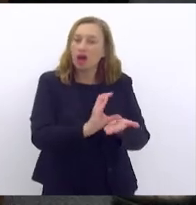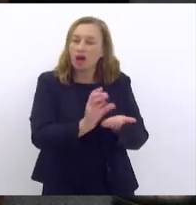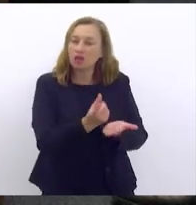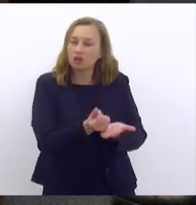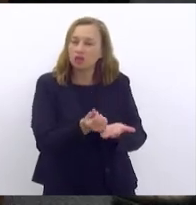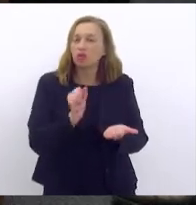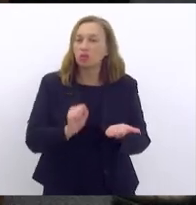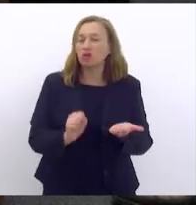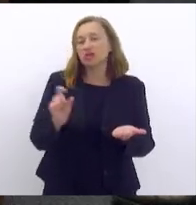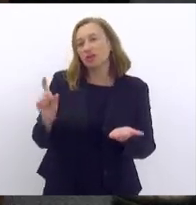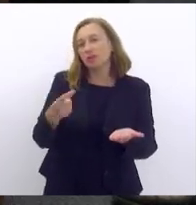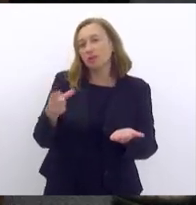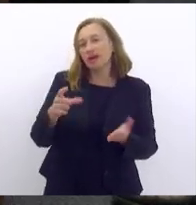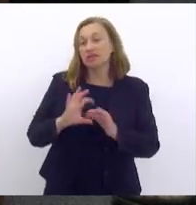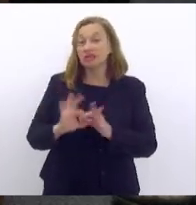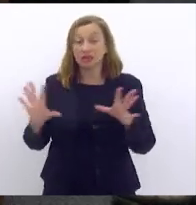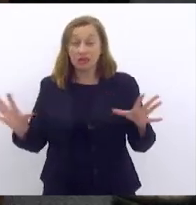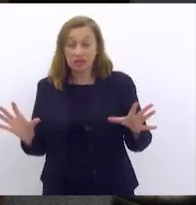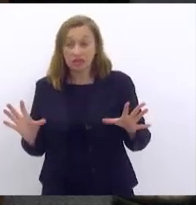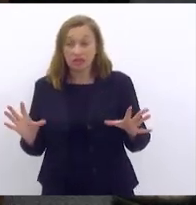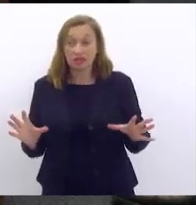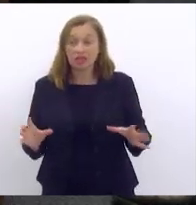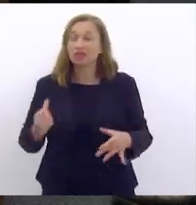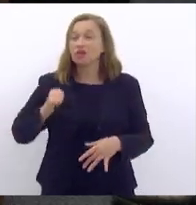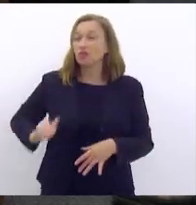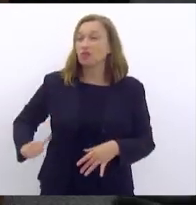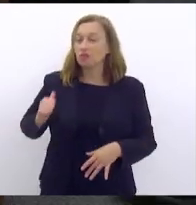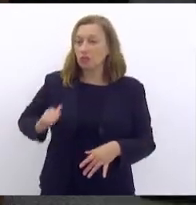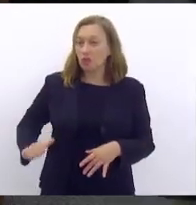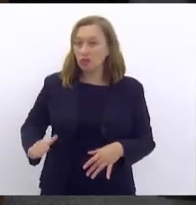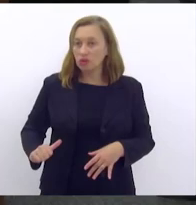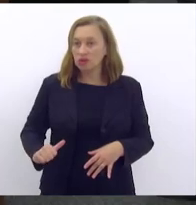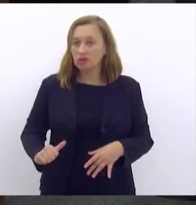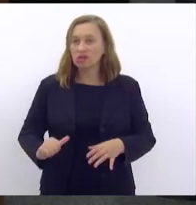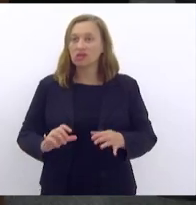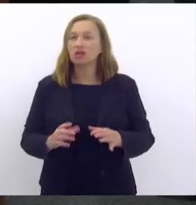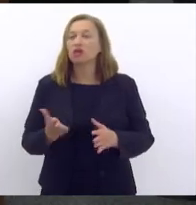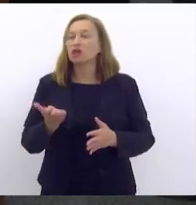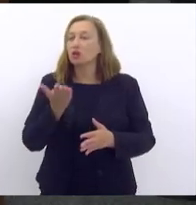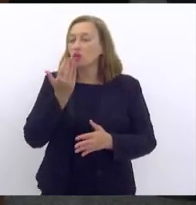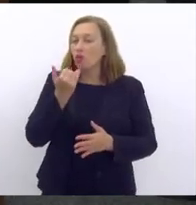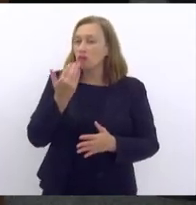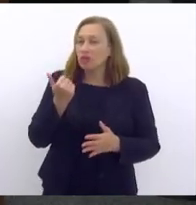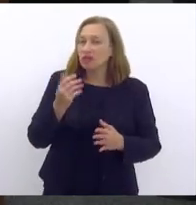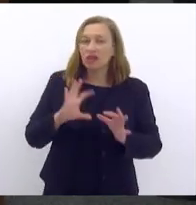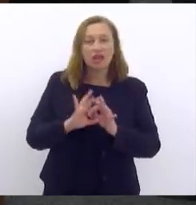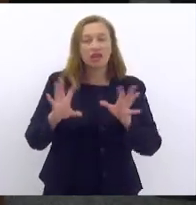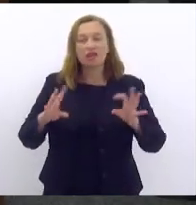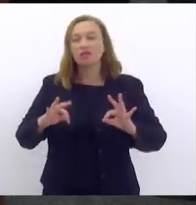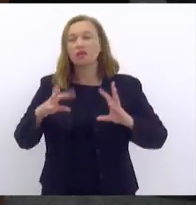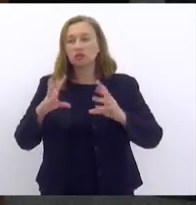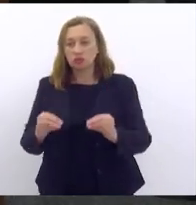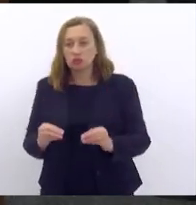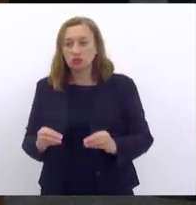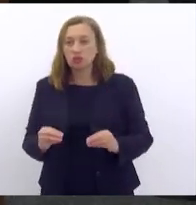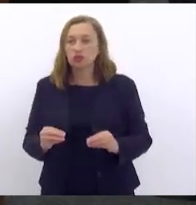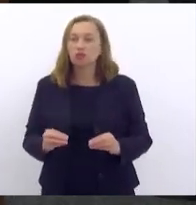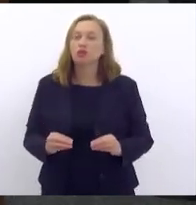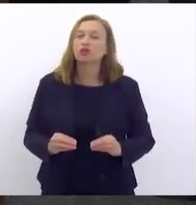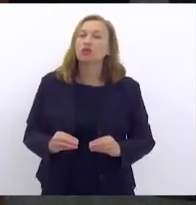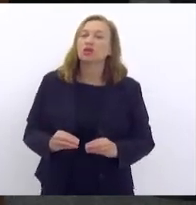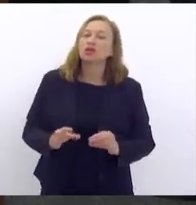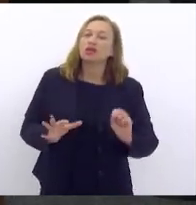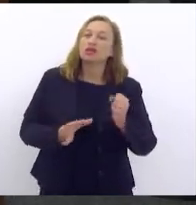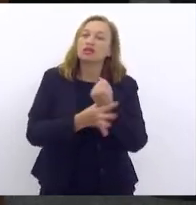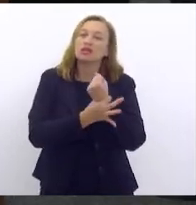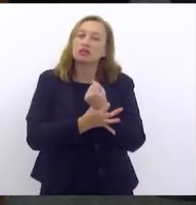livre intermodal intermunicipal, bolsa permanência, bandejão em todos os campos universitários, a garantia do